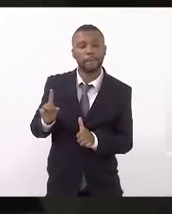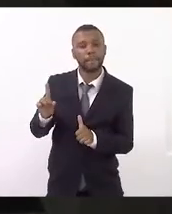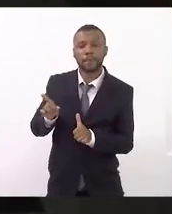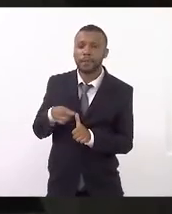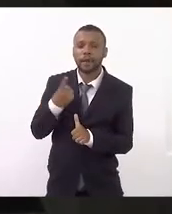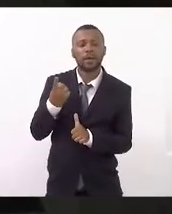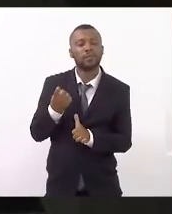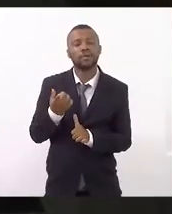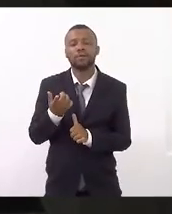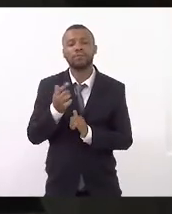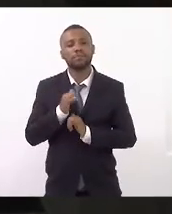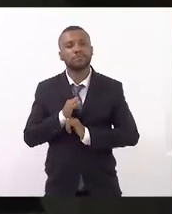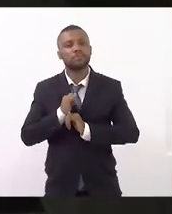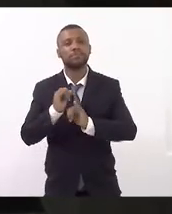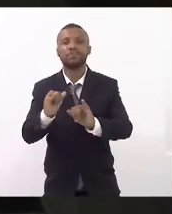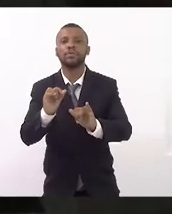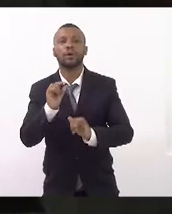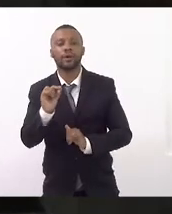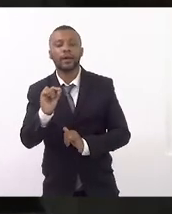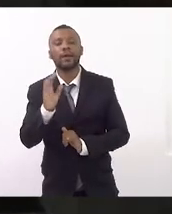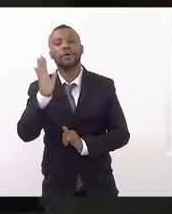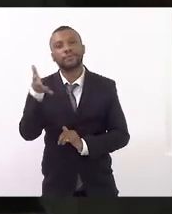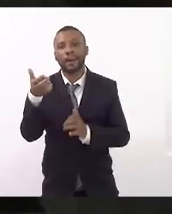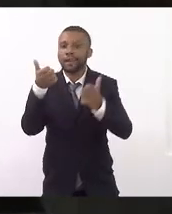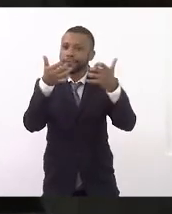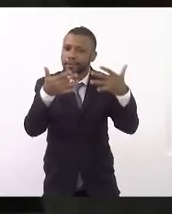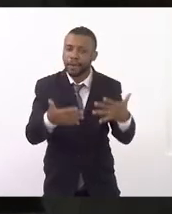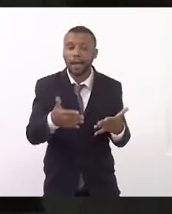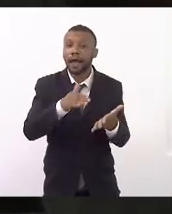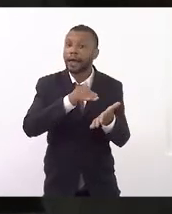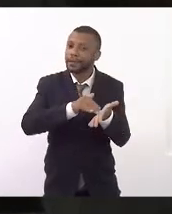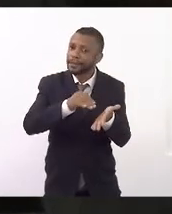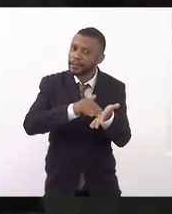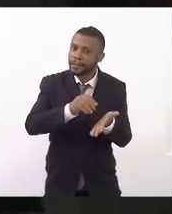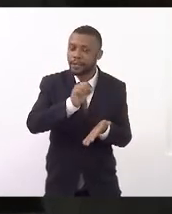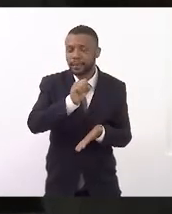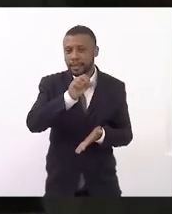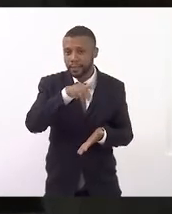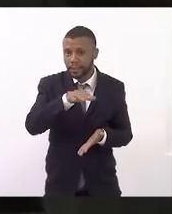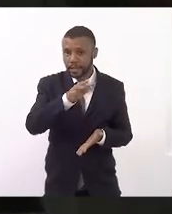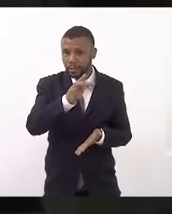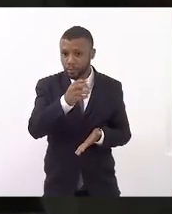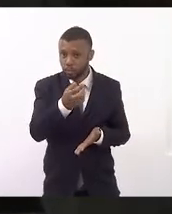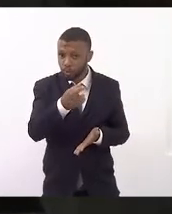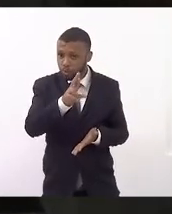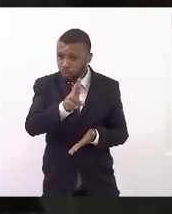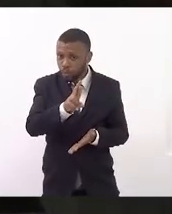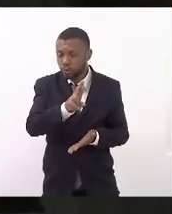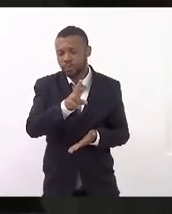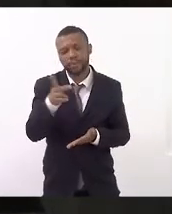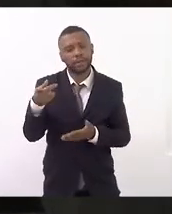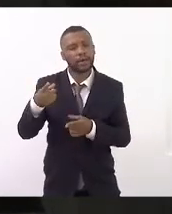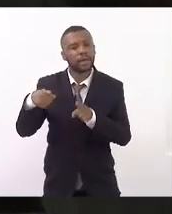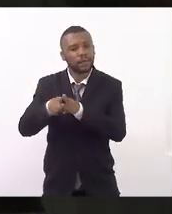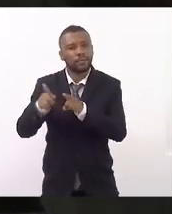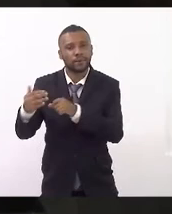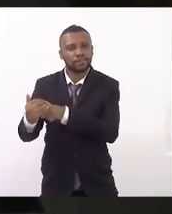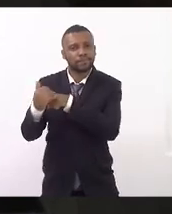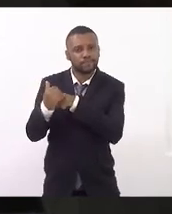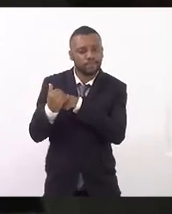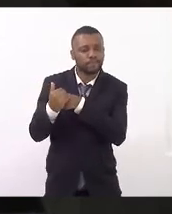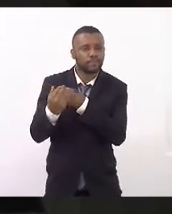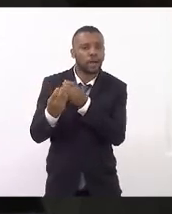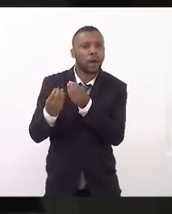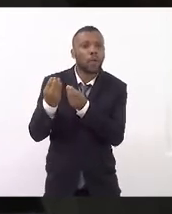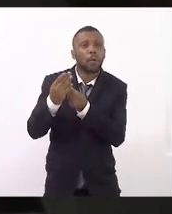Souza, já falei e acentuo, e Vossa Excelência já havia comentado comigo, como o Brasil está